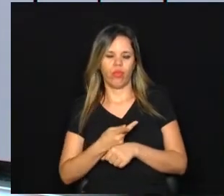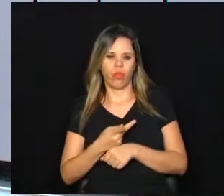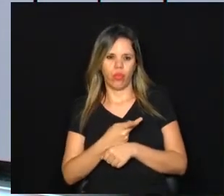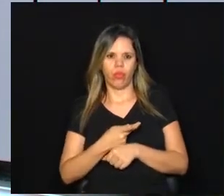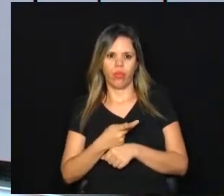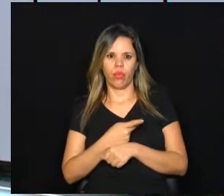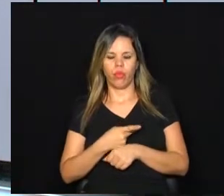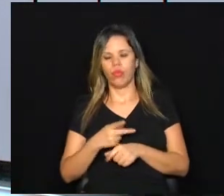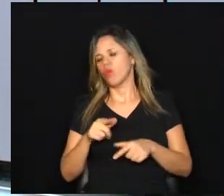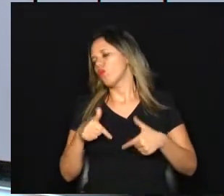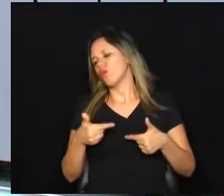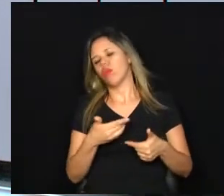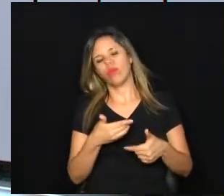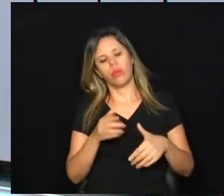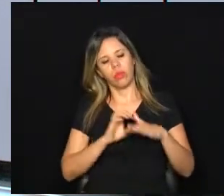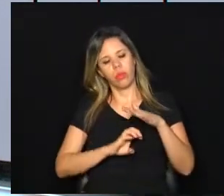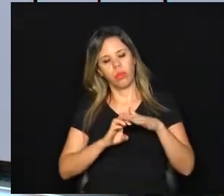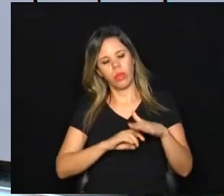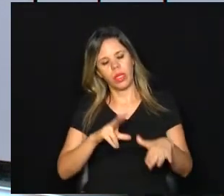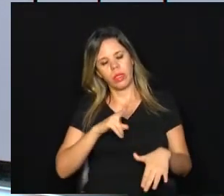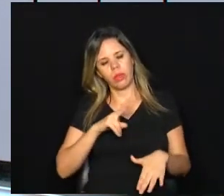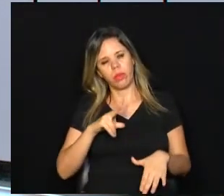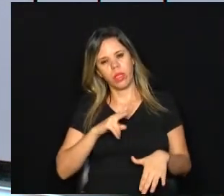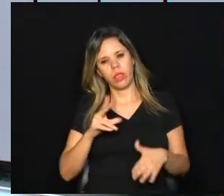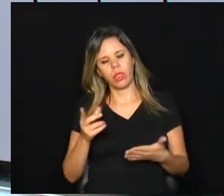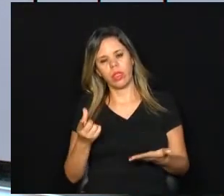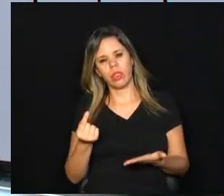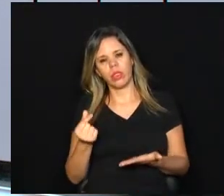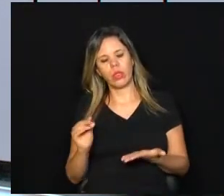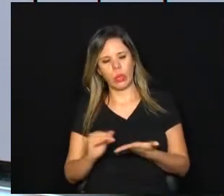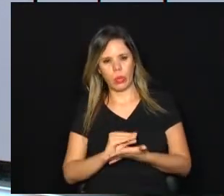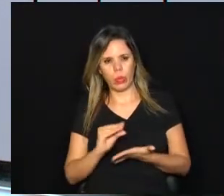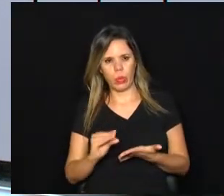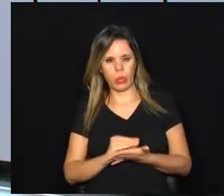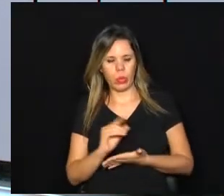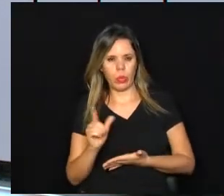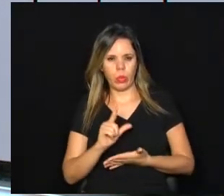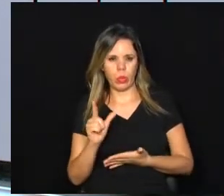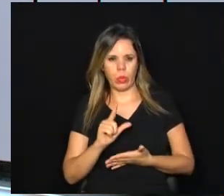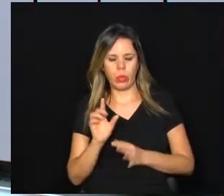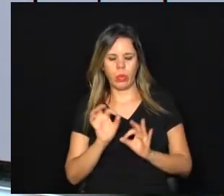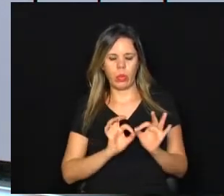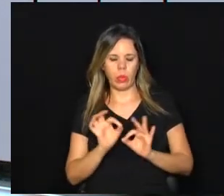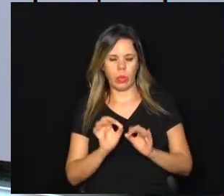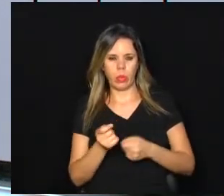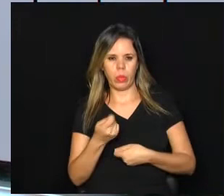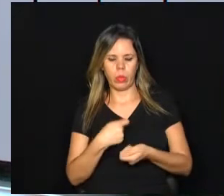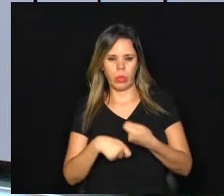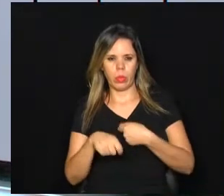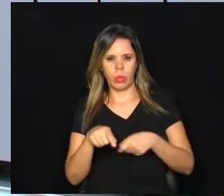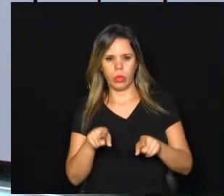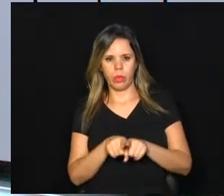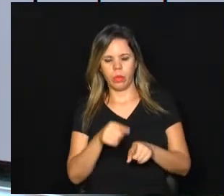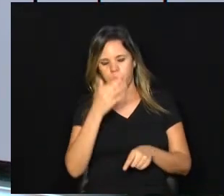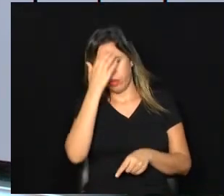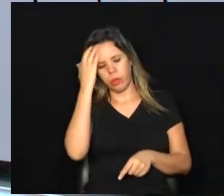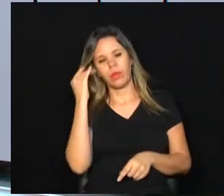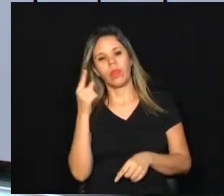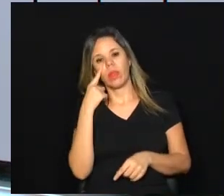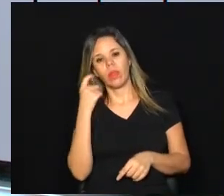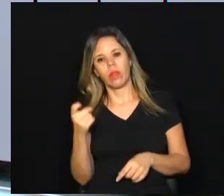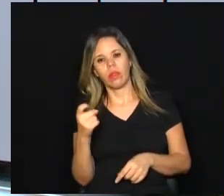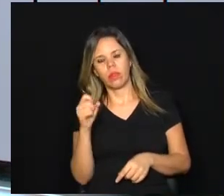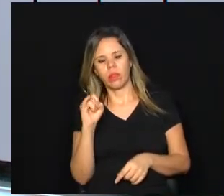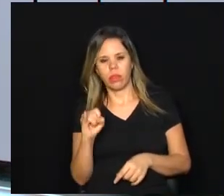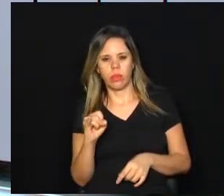na iniciativa privada esses recursos. É claro que tem que ser muito bem regulado para também, só vai interessar, se deixar